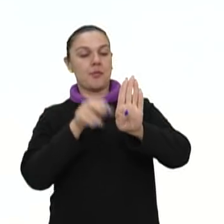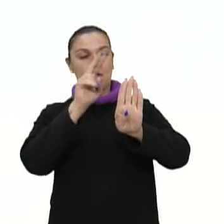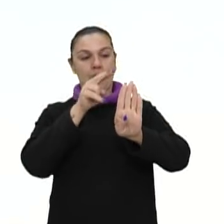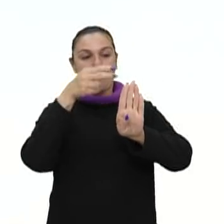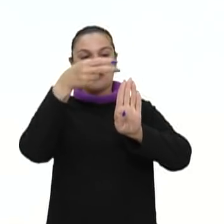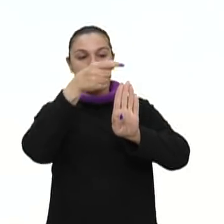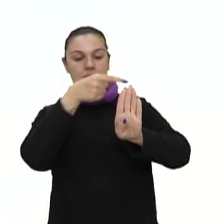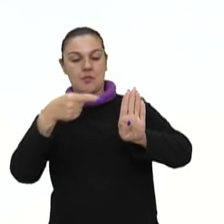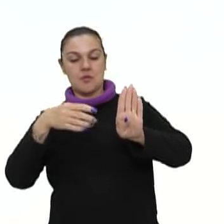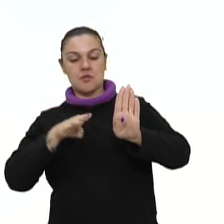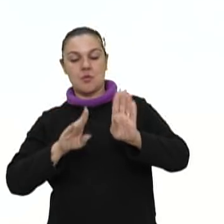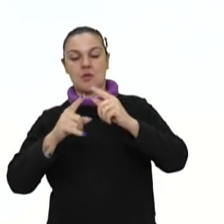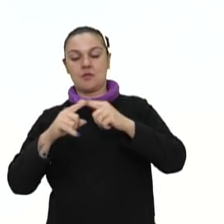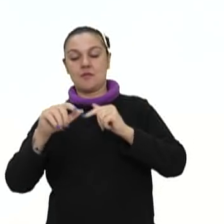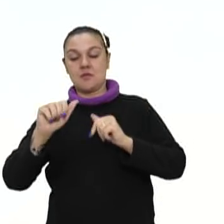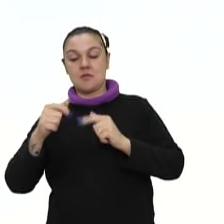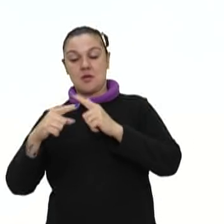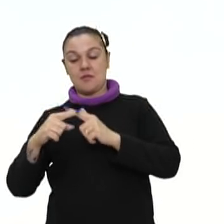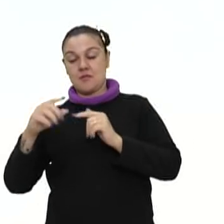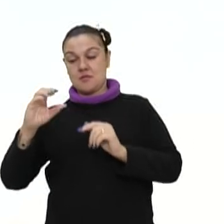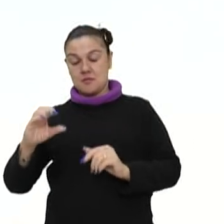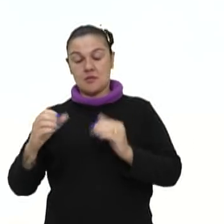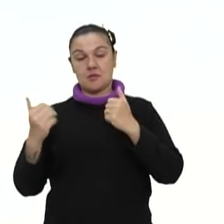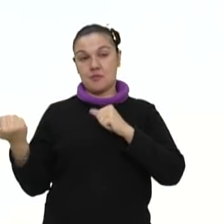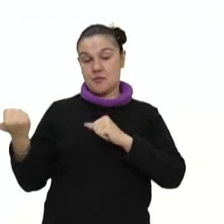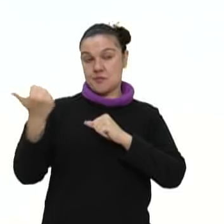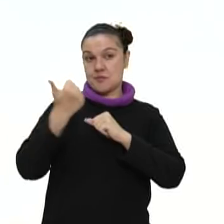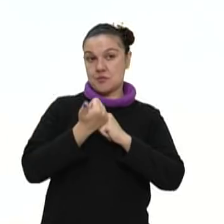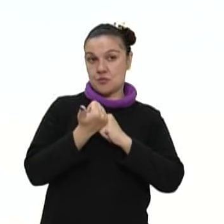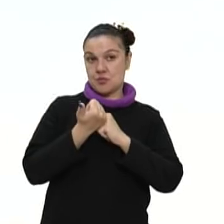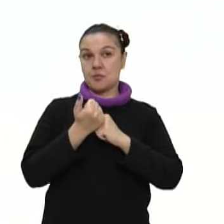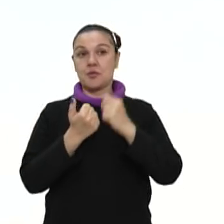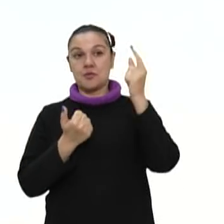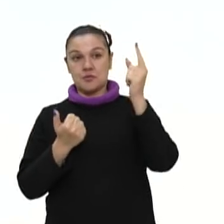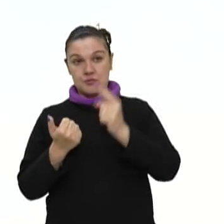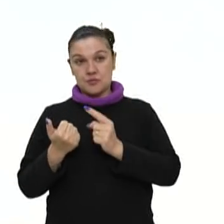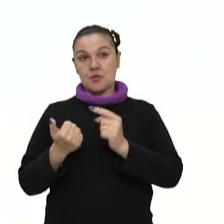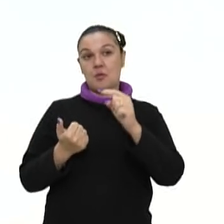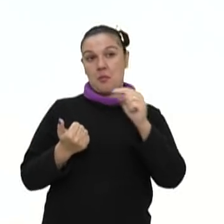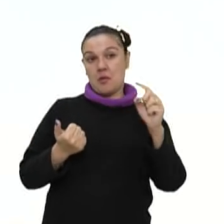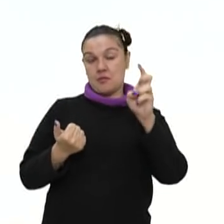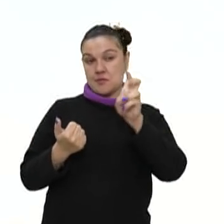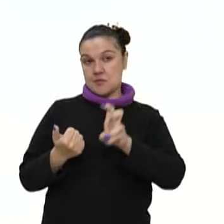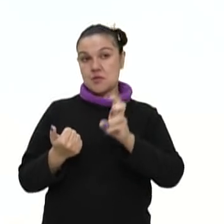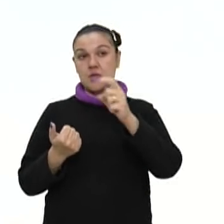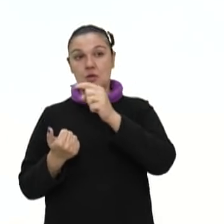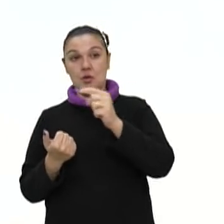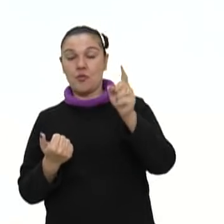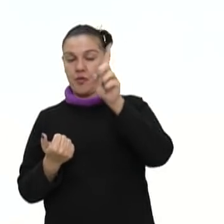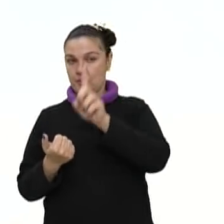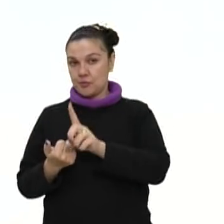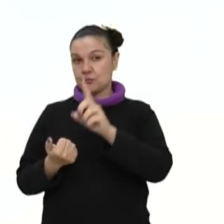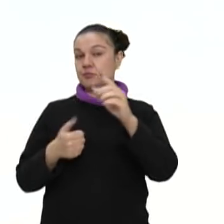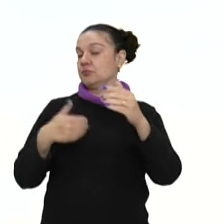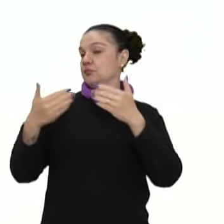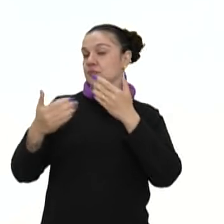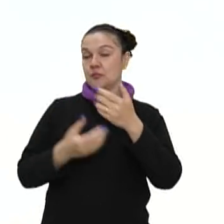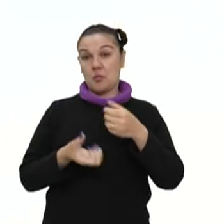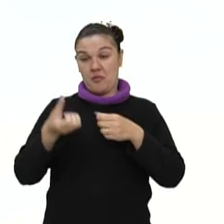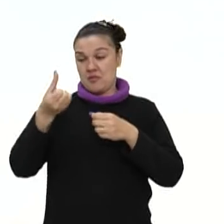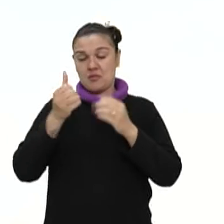menos 4AC. Substituindo os valores, no lugar do B vai menos 5, no lugar do A vai 1, no lugar do C vai 6.